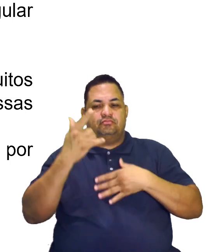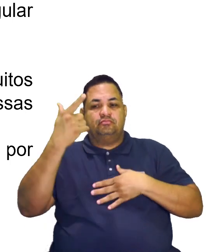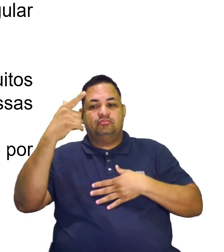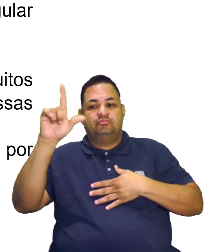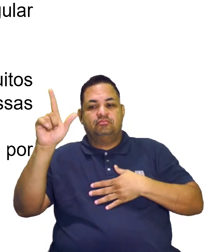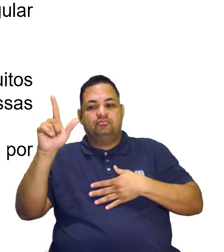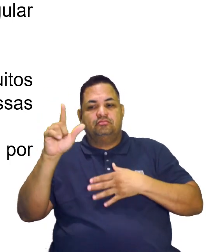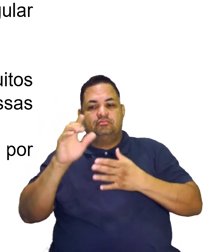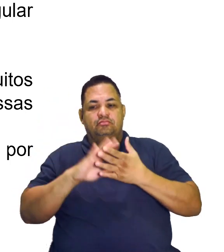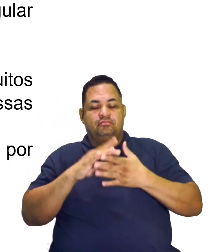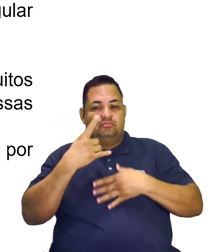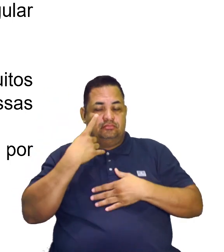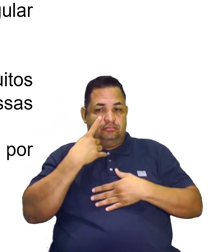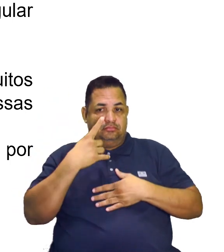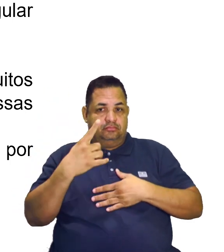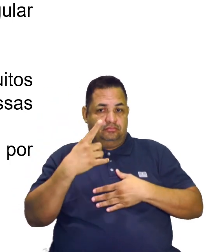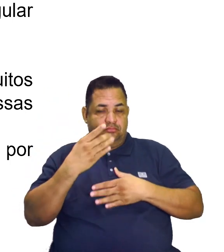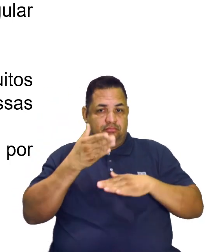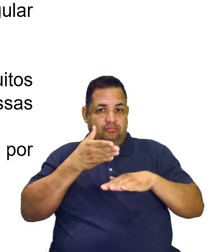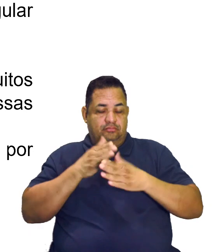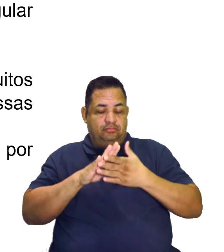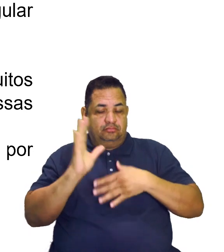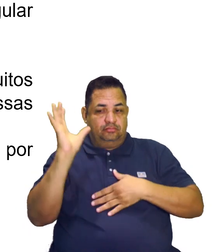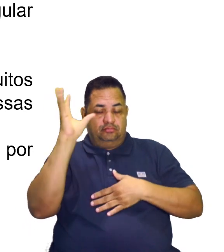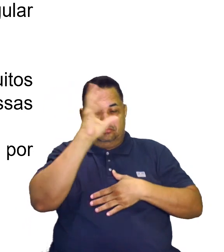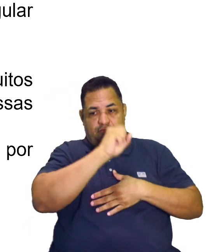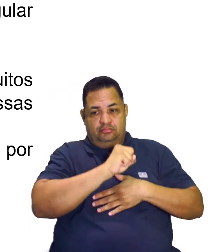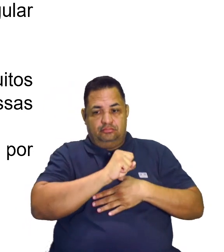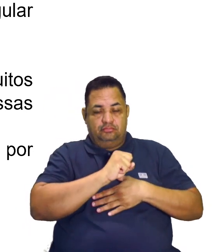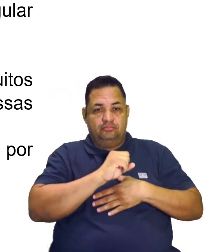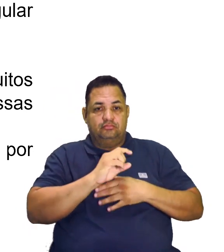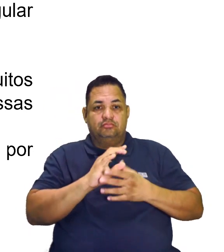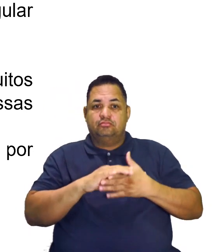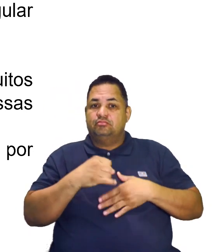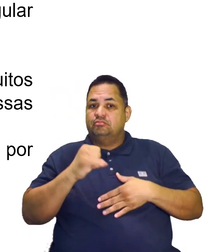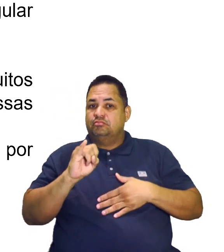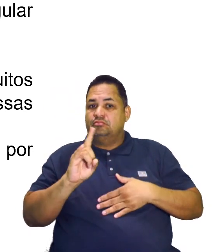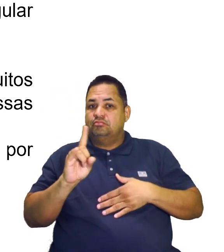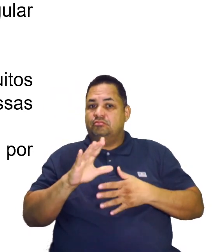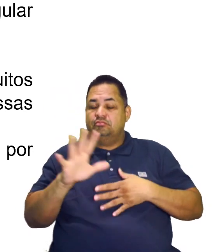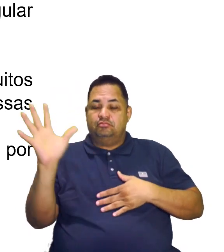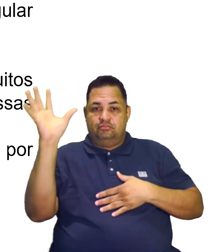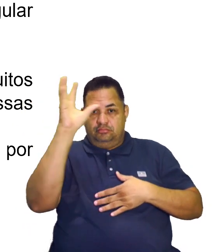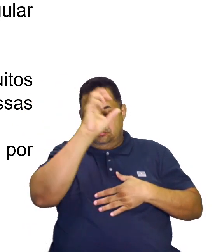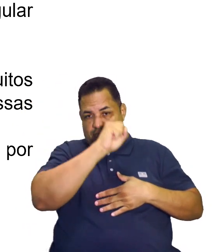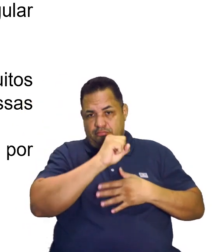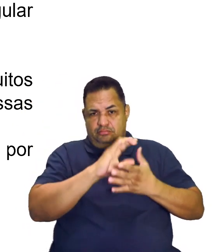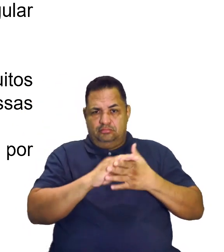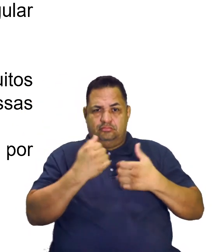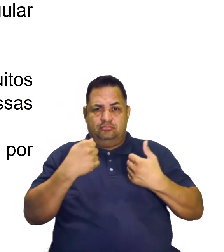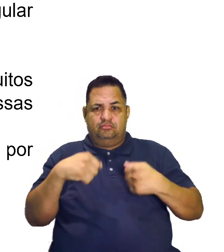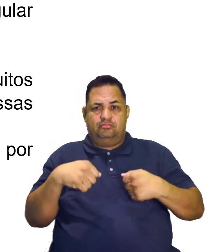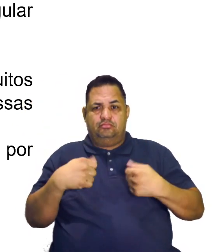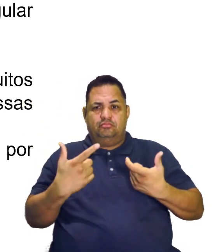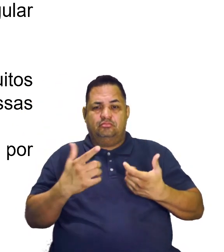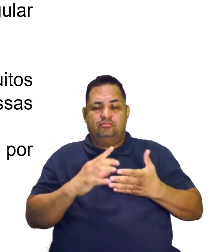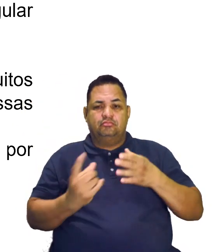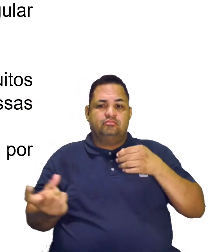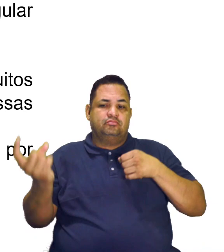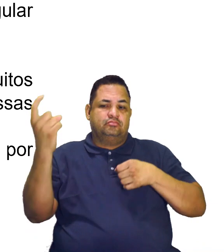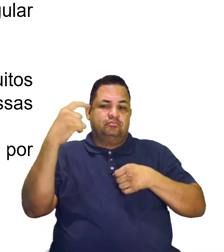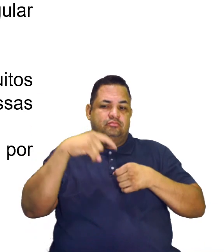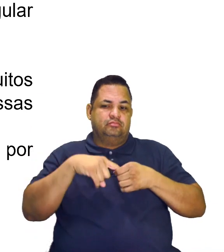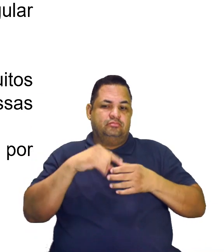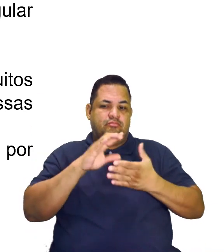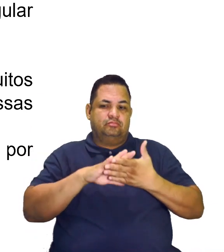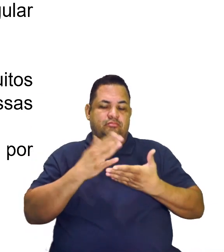conseguir, né, verificar o que você conseguiu aprender. Caso não assimilou um conteúdo, vocês podem voltar